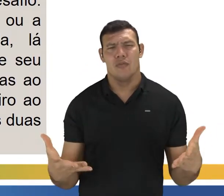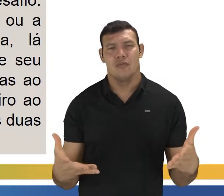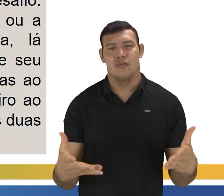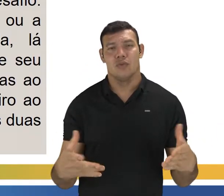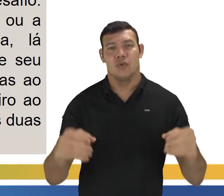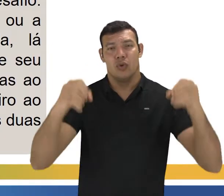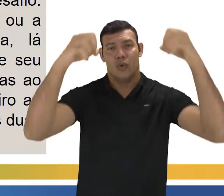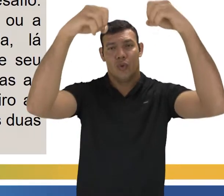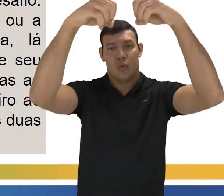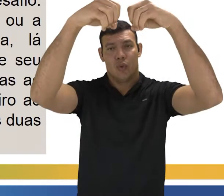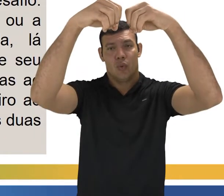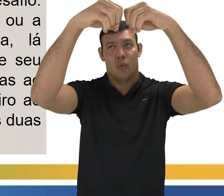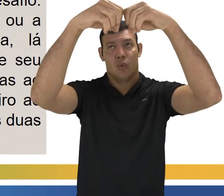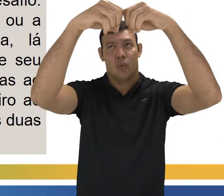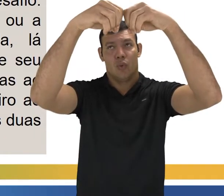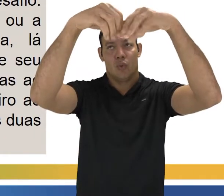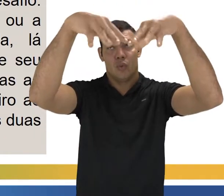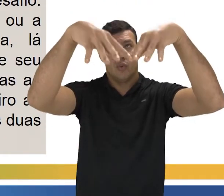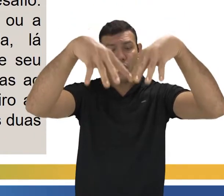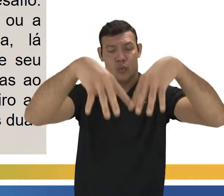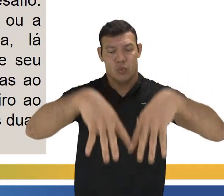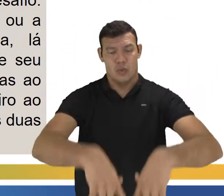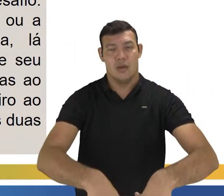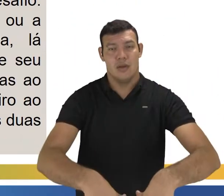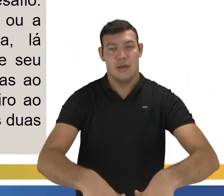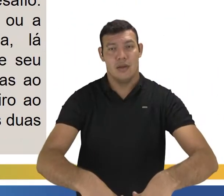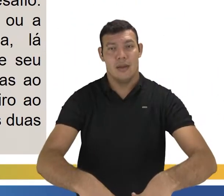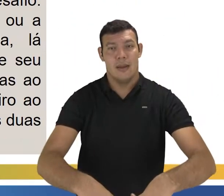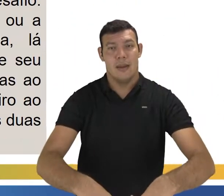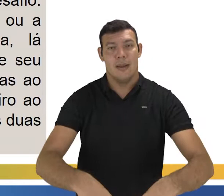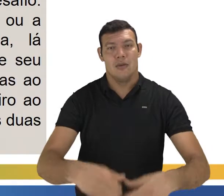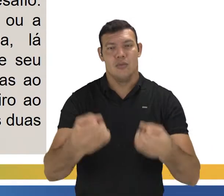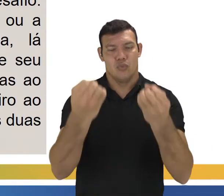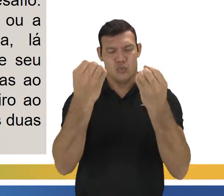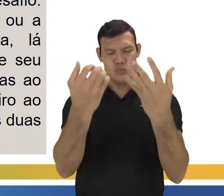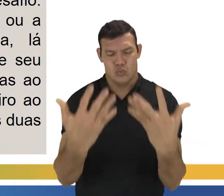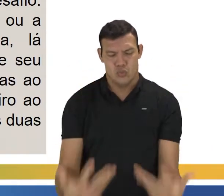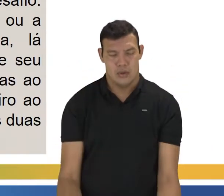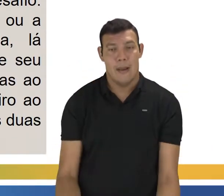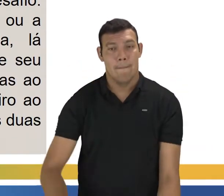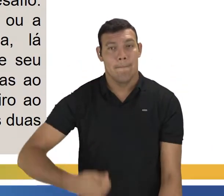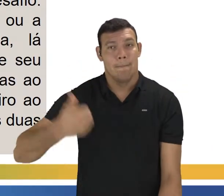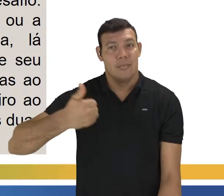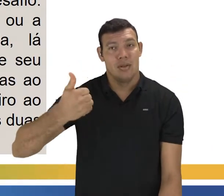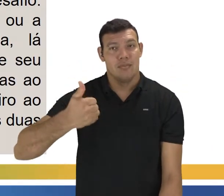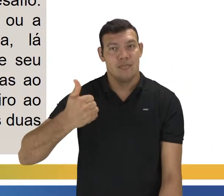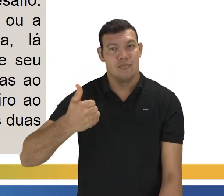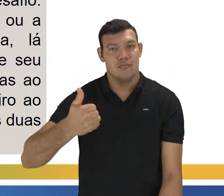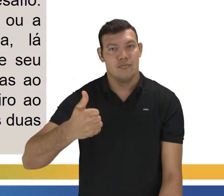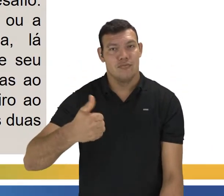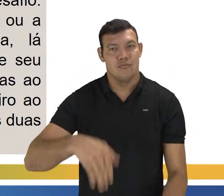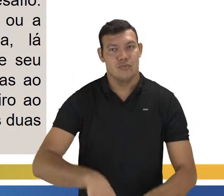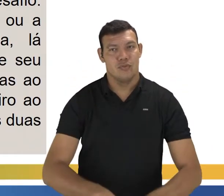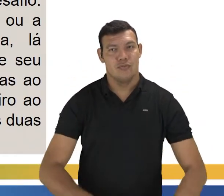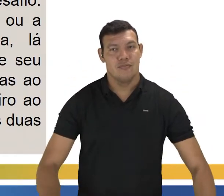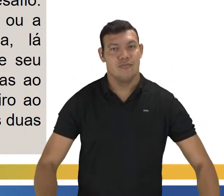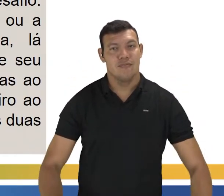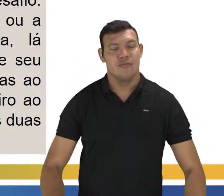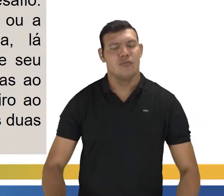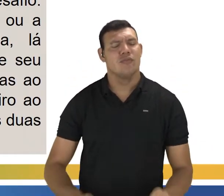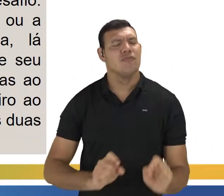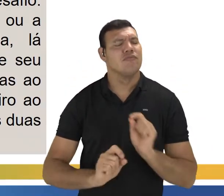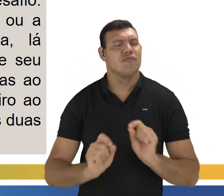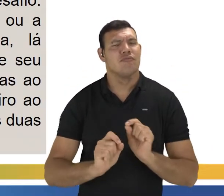chegará primeiro à calçada lá em baixo considerando que você e seu amigo abandonaram as esferas ao